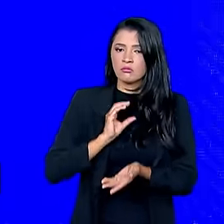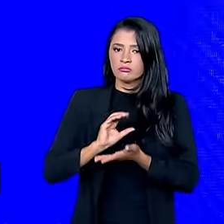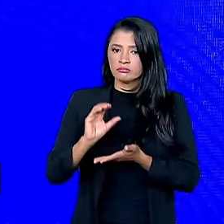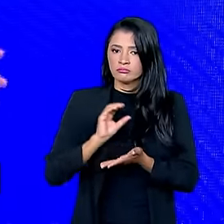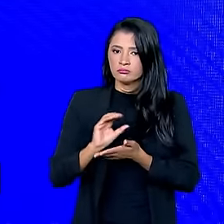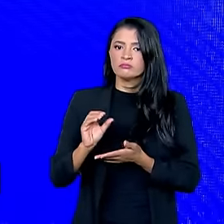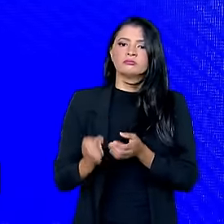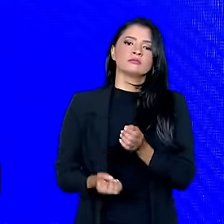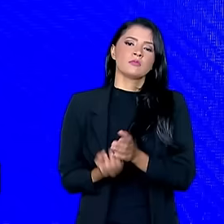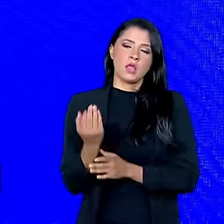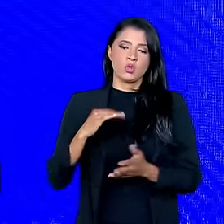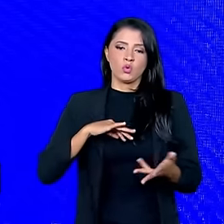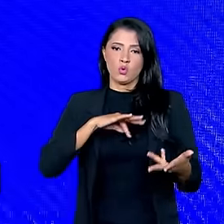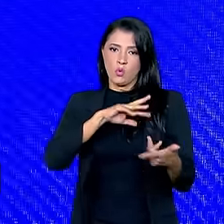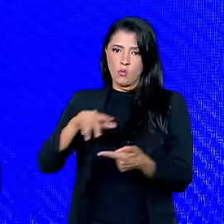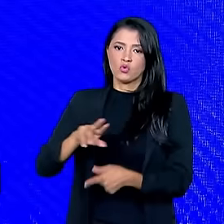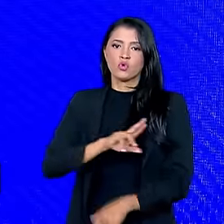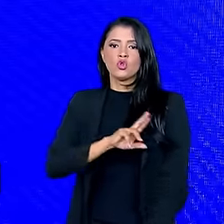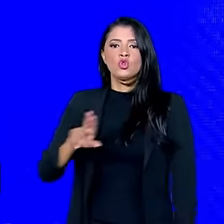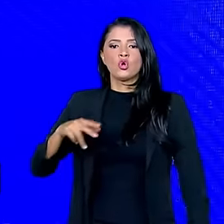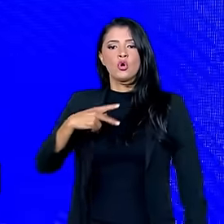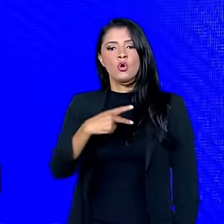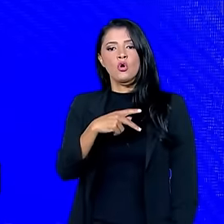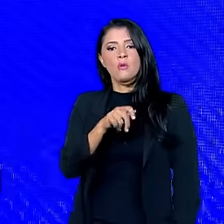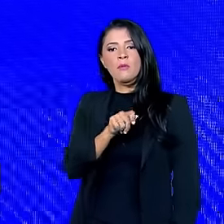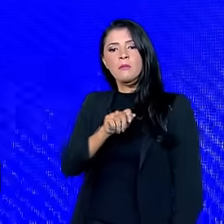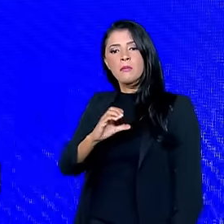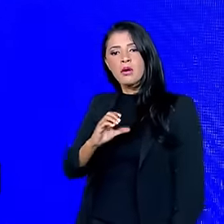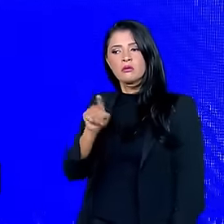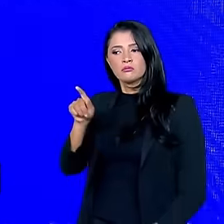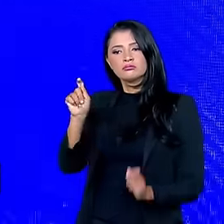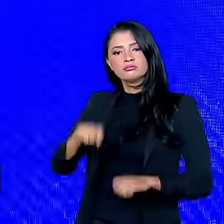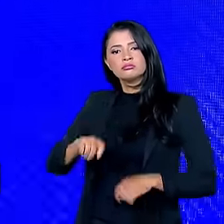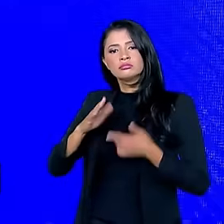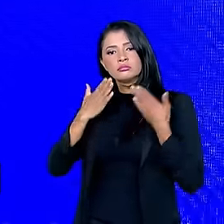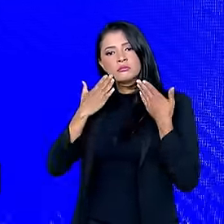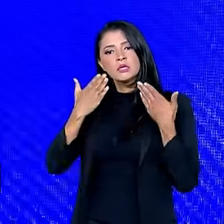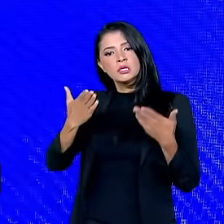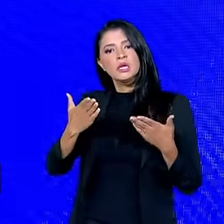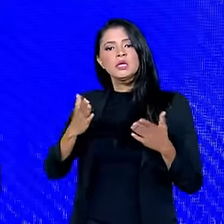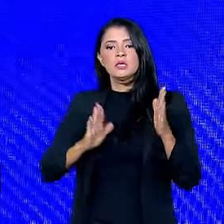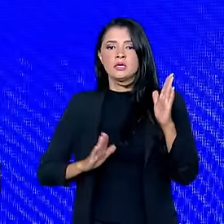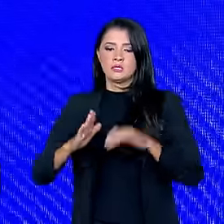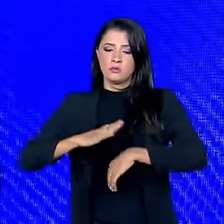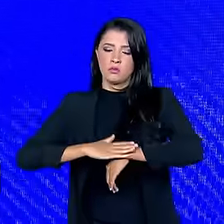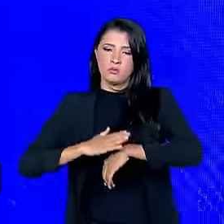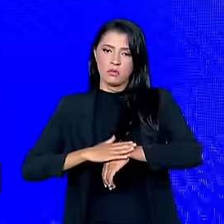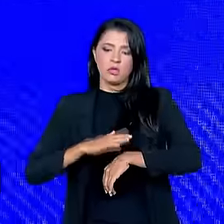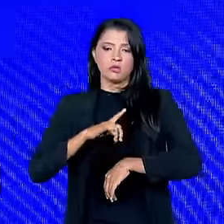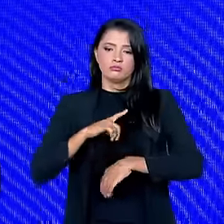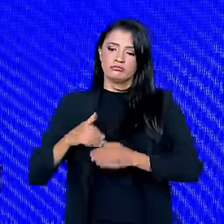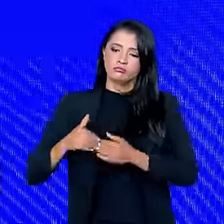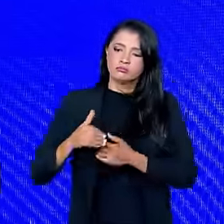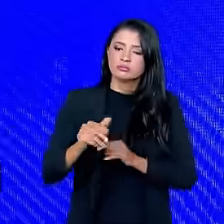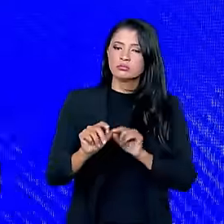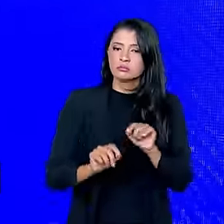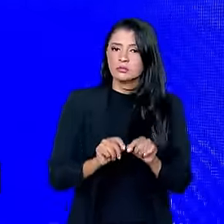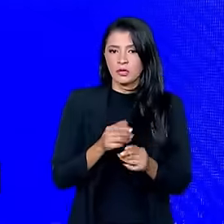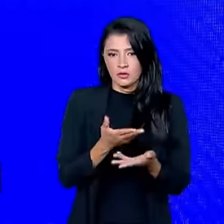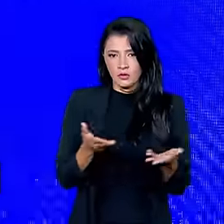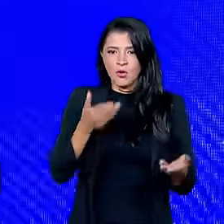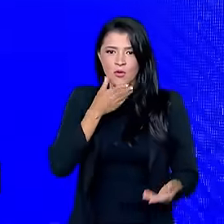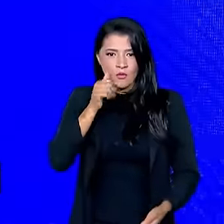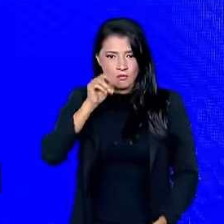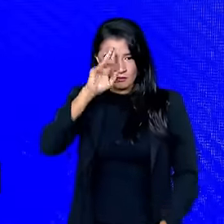no mundo, que nós chamamos de PAC, onde ele possa apresentar nesse espaço que temos e, a partir daí, os senhores,